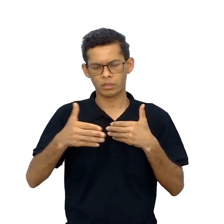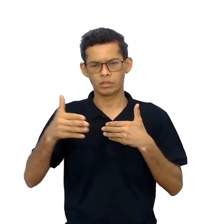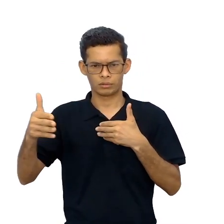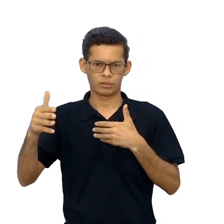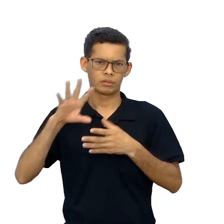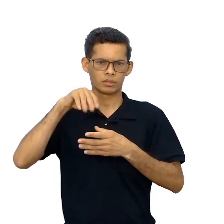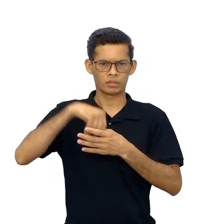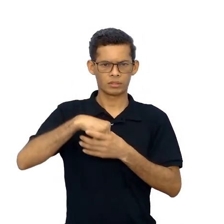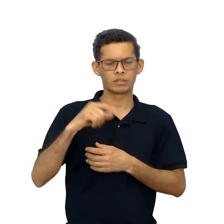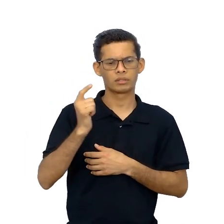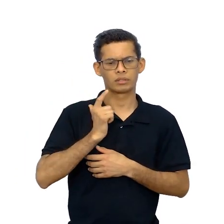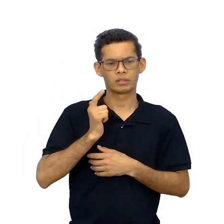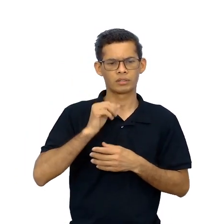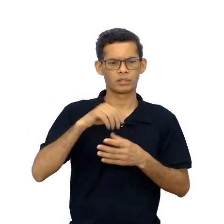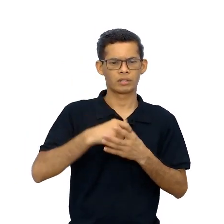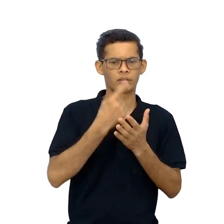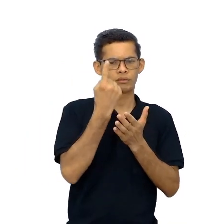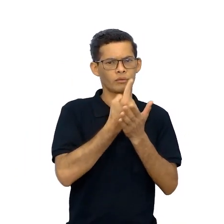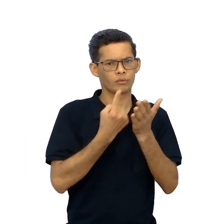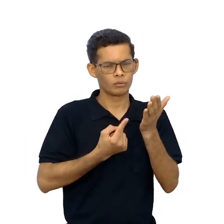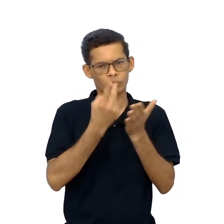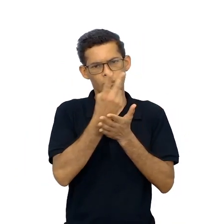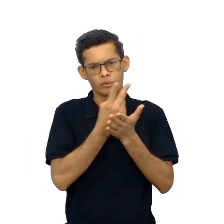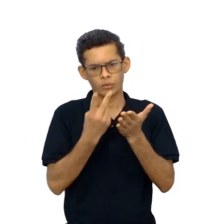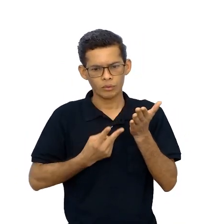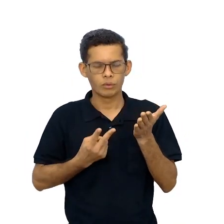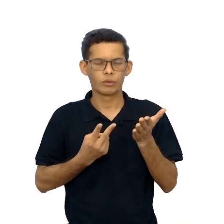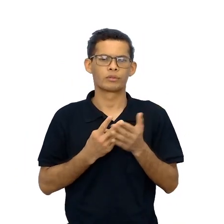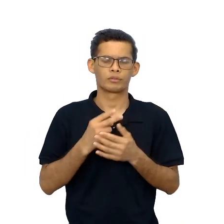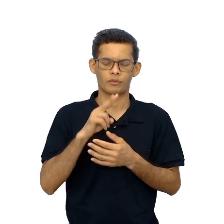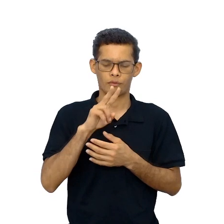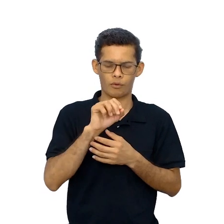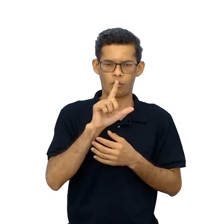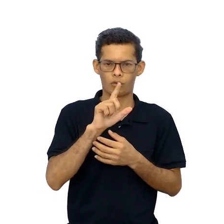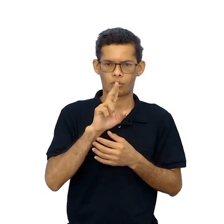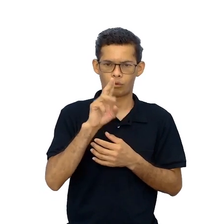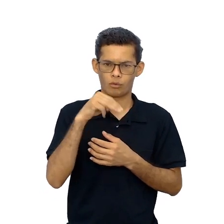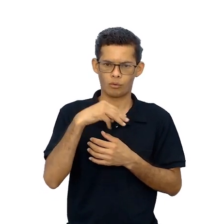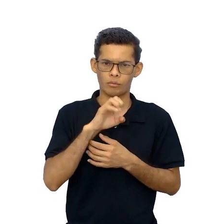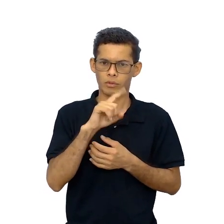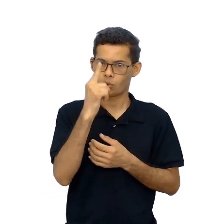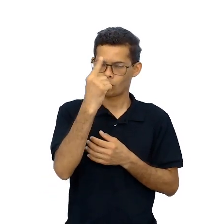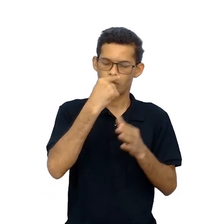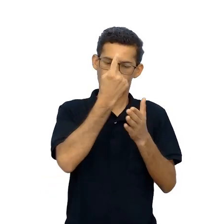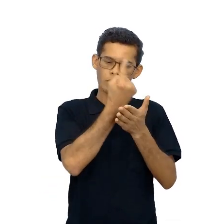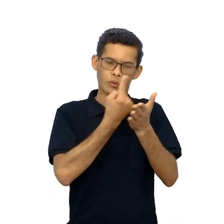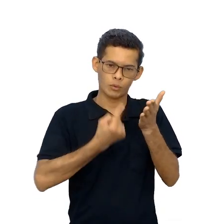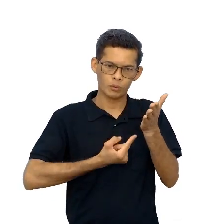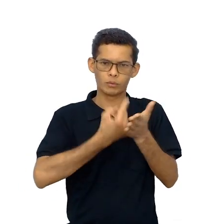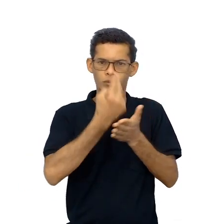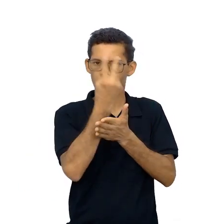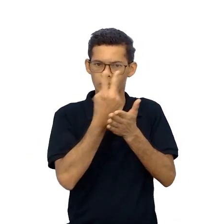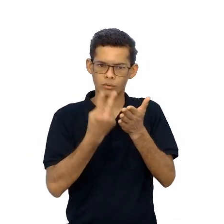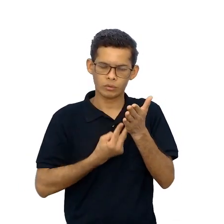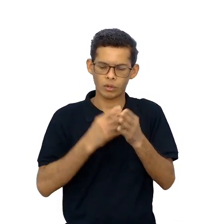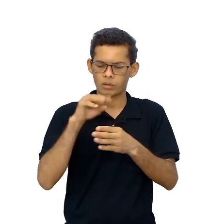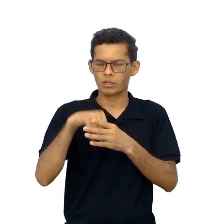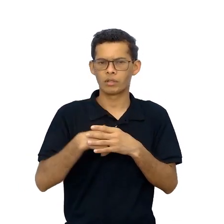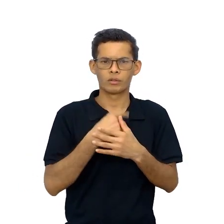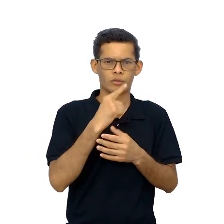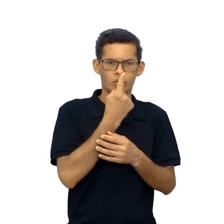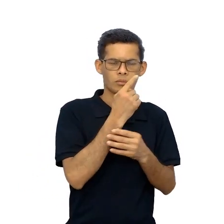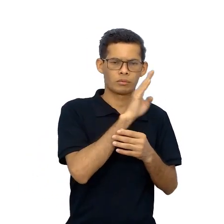nós temos do volume 1 e do volume 2 aí, né, do primeiro, do segundo, do terceiro bimestre. Deem uma olhada